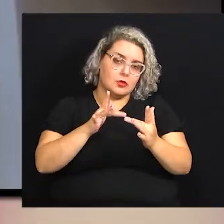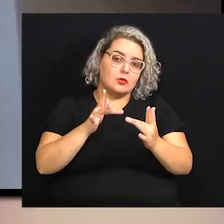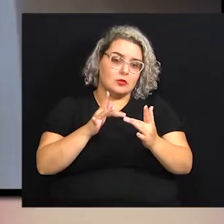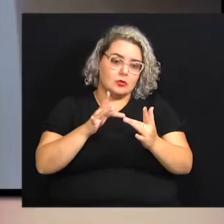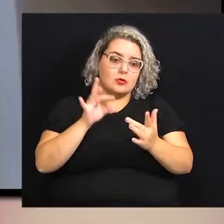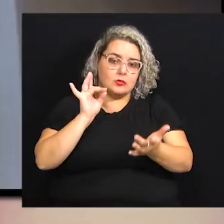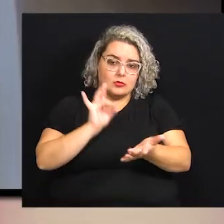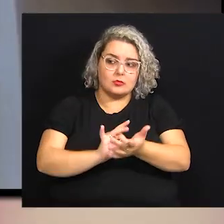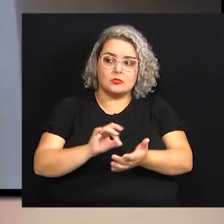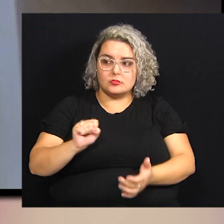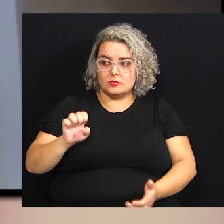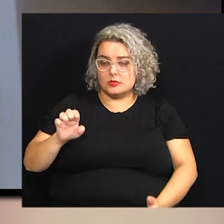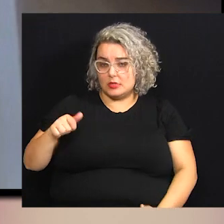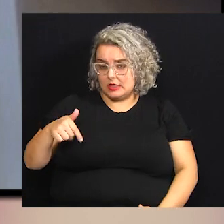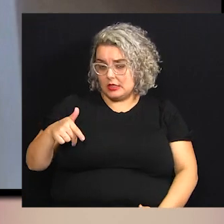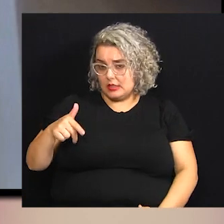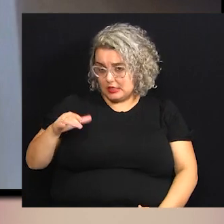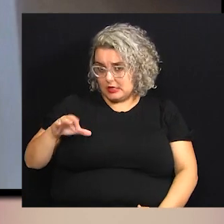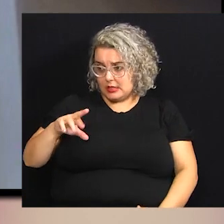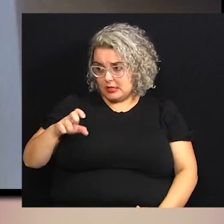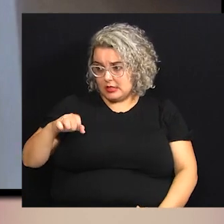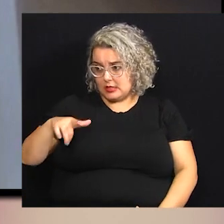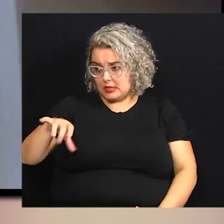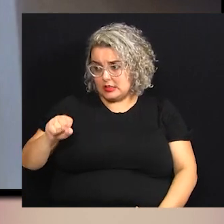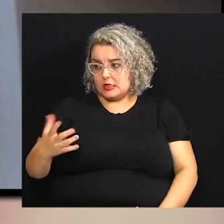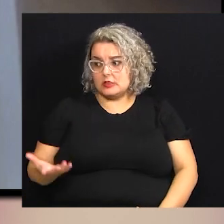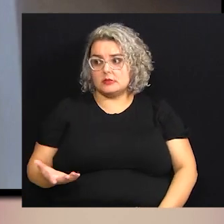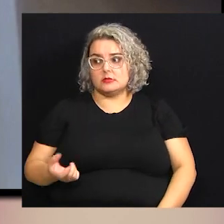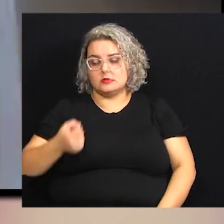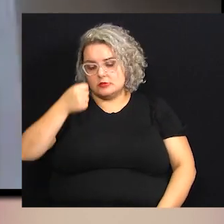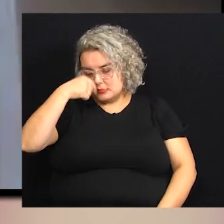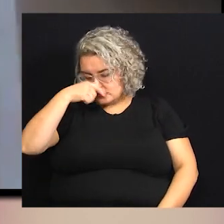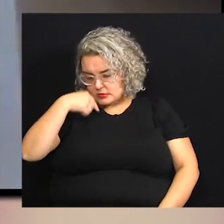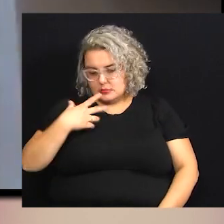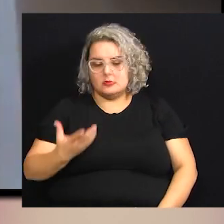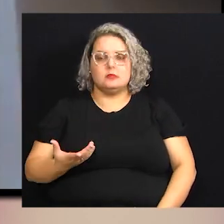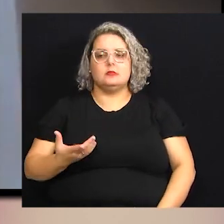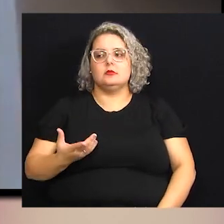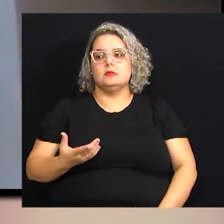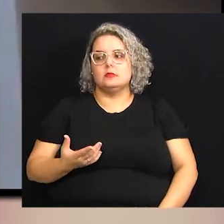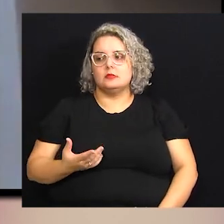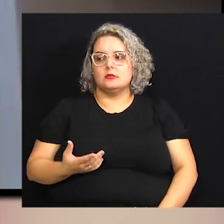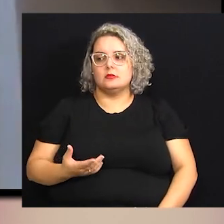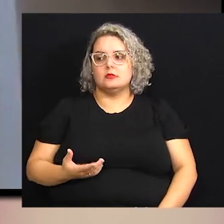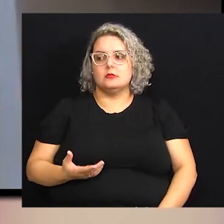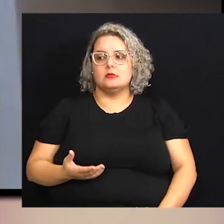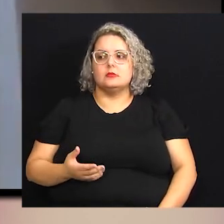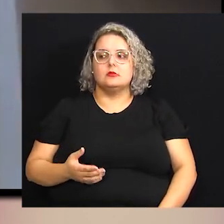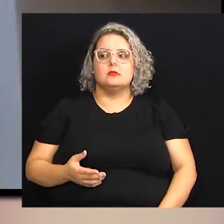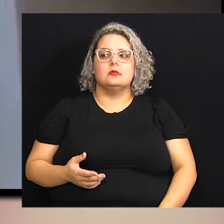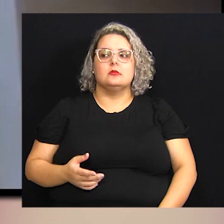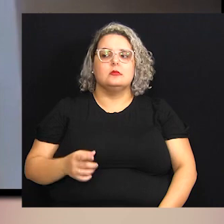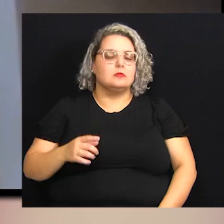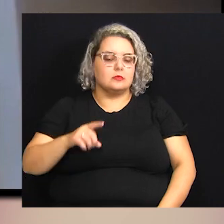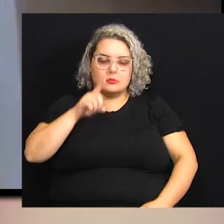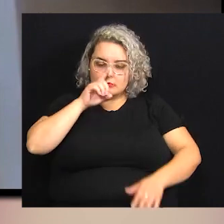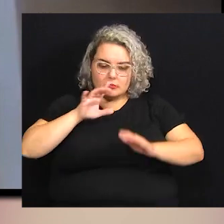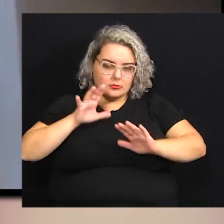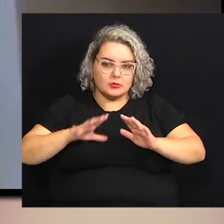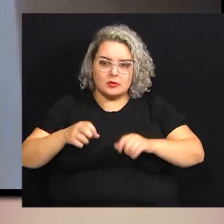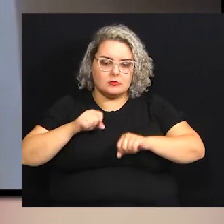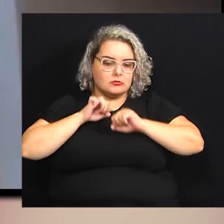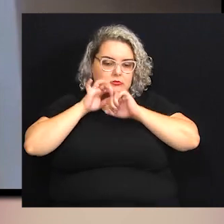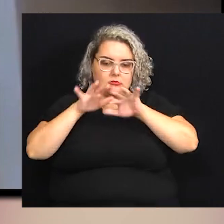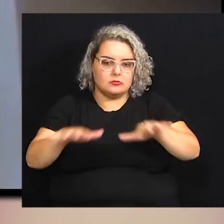O contato realmente, né, com secreções, então, assim, tá gripado, tá espirrando, tem que, né, as mesmas coisas